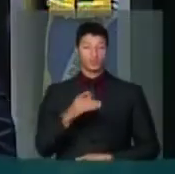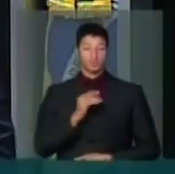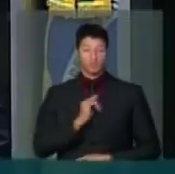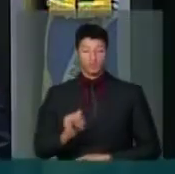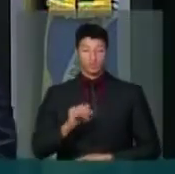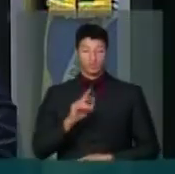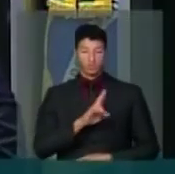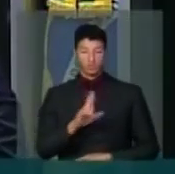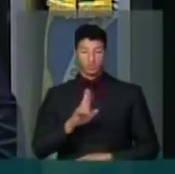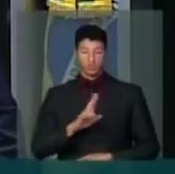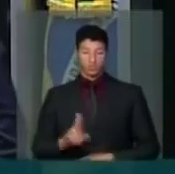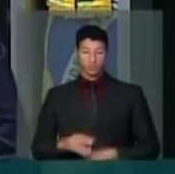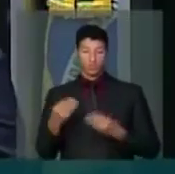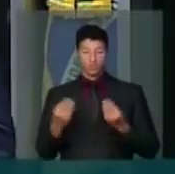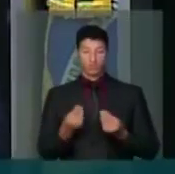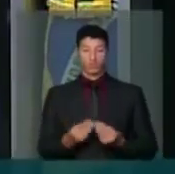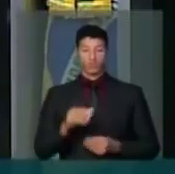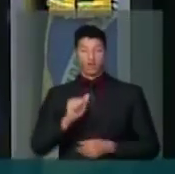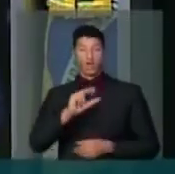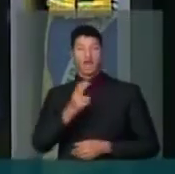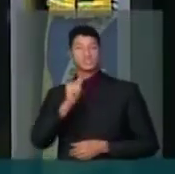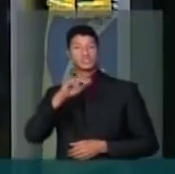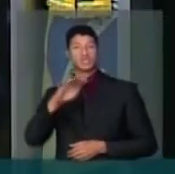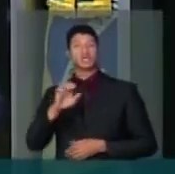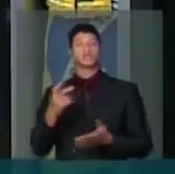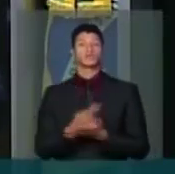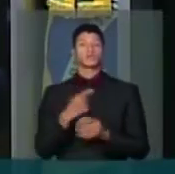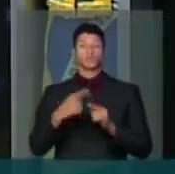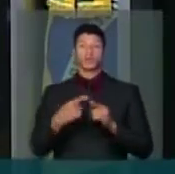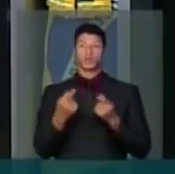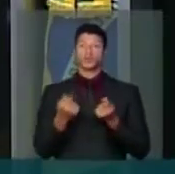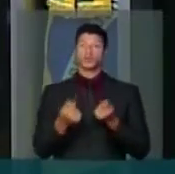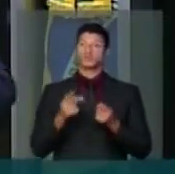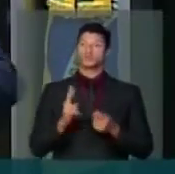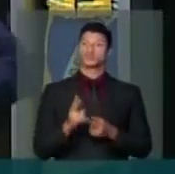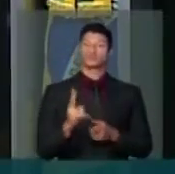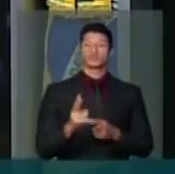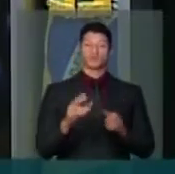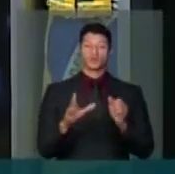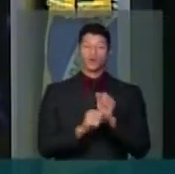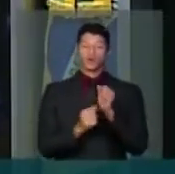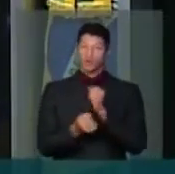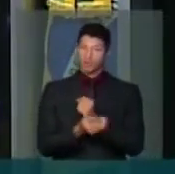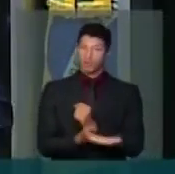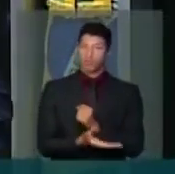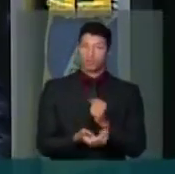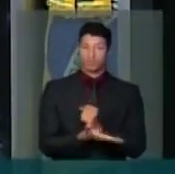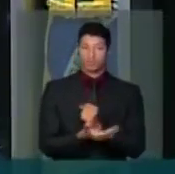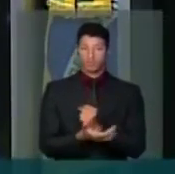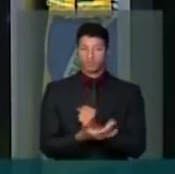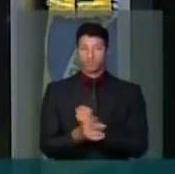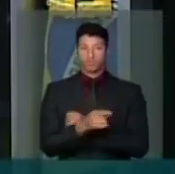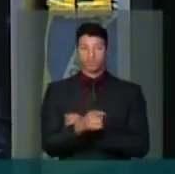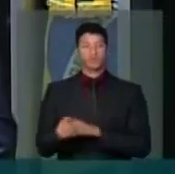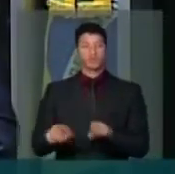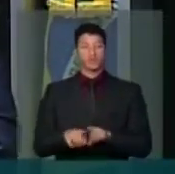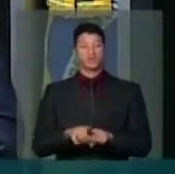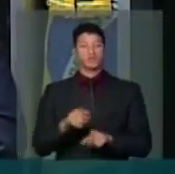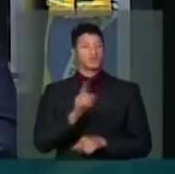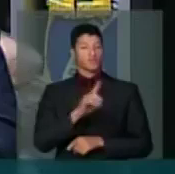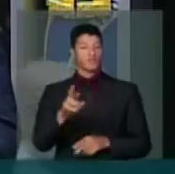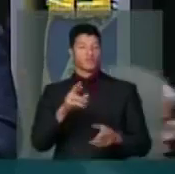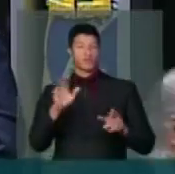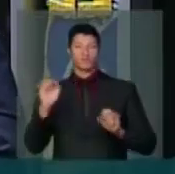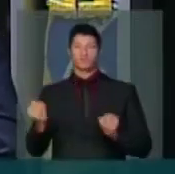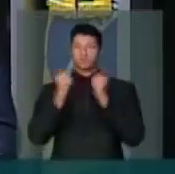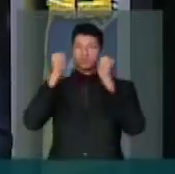dizer os nomes e como esses achaques acontecem, porque o dinheiro continuará a sair pelo ralo da corrupção e Vossa Excelência não será o